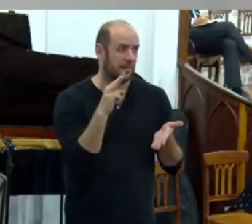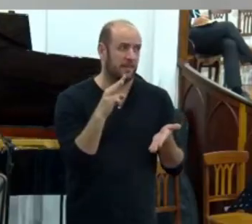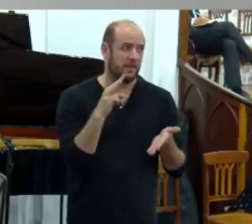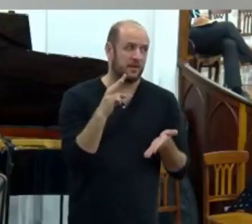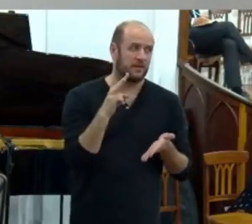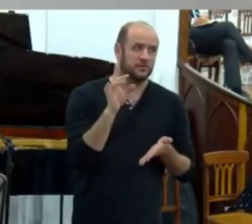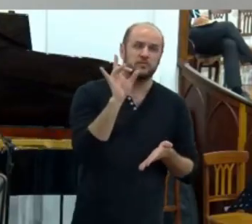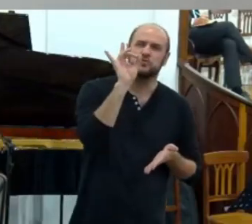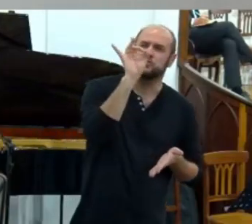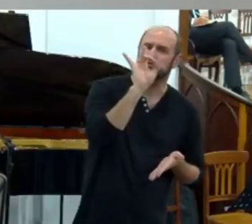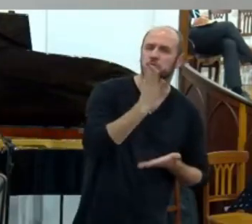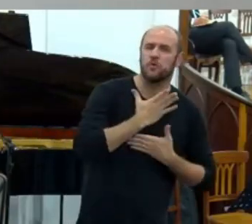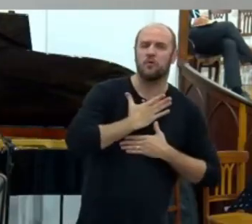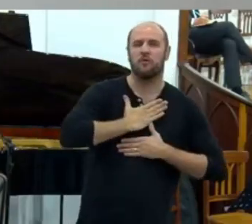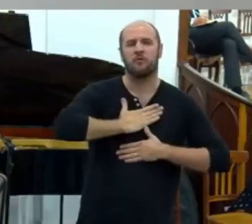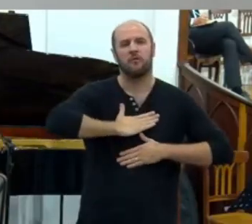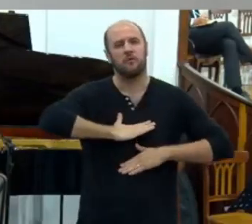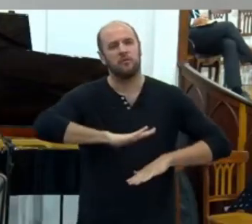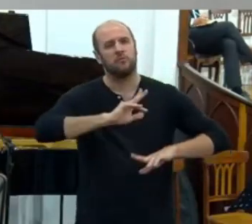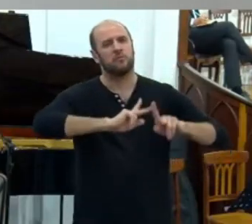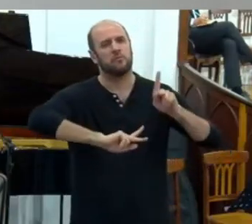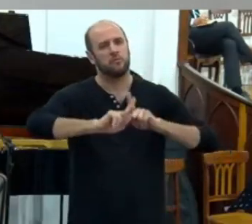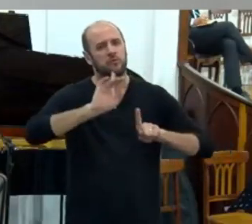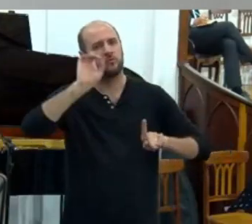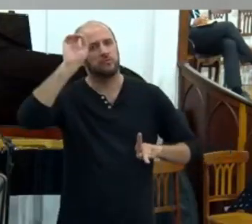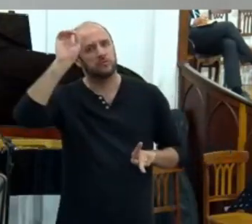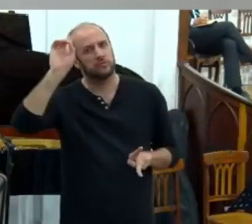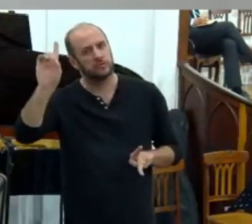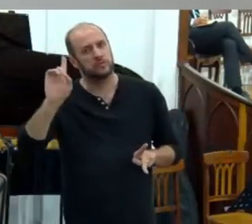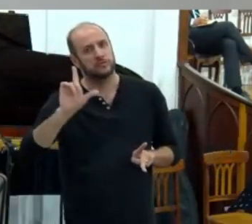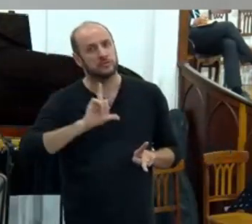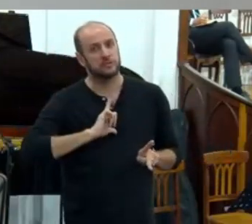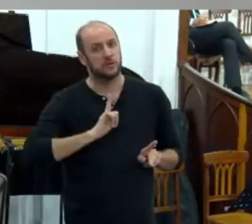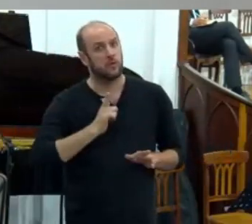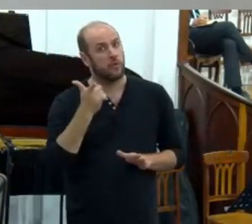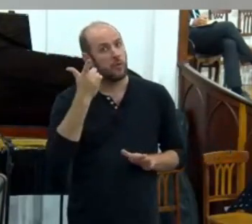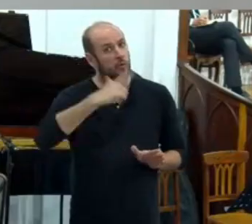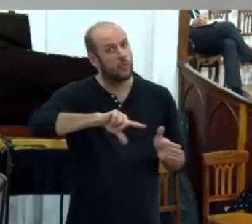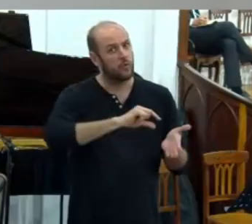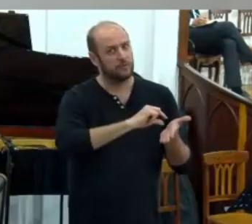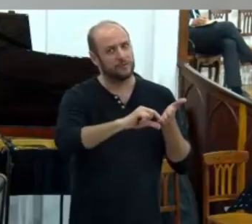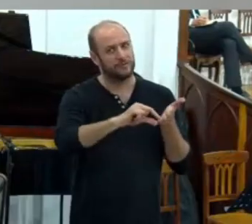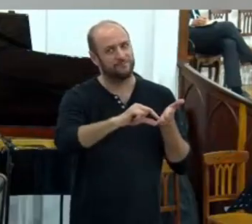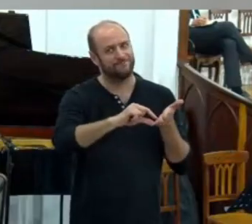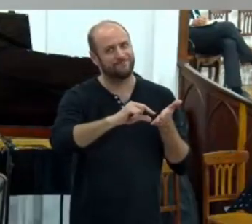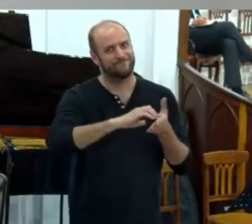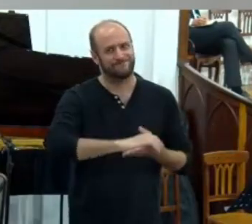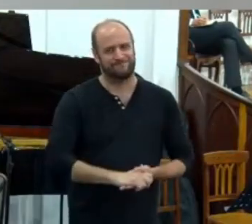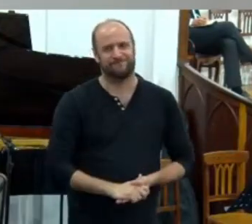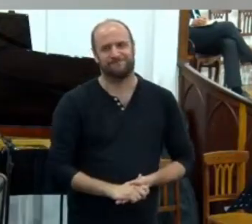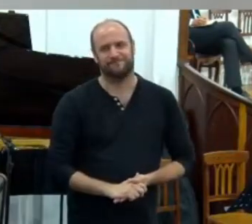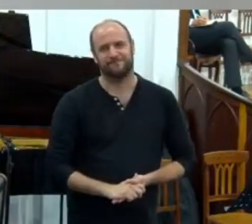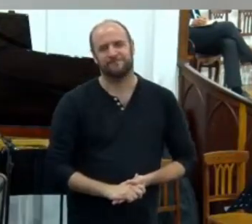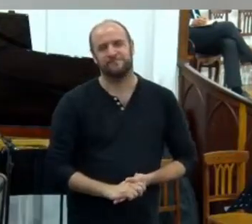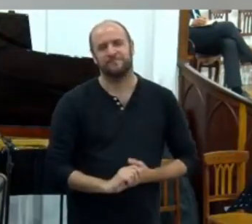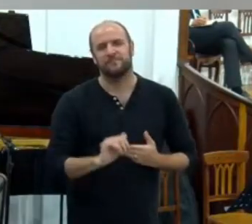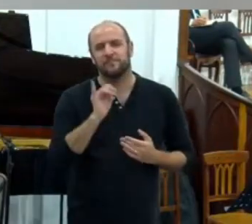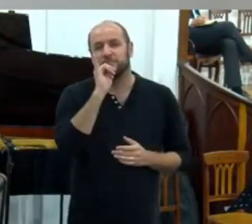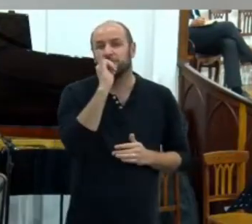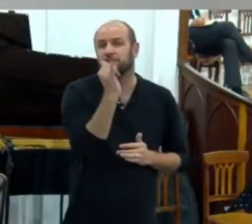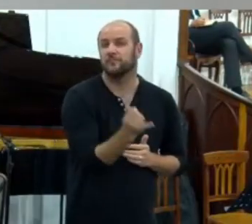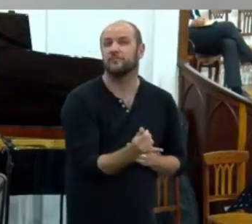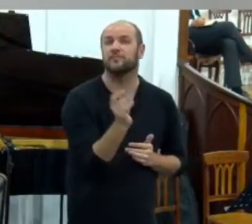resta um repouso sabático para o povo de Deus, eis aqui uma outra expressão, para se referir